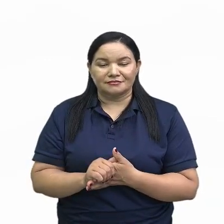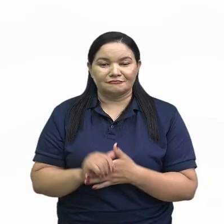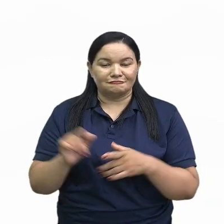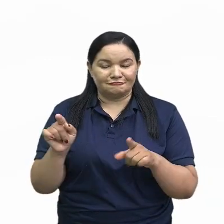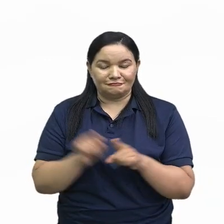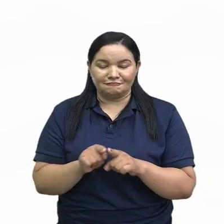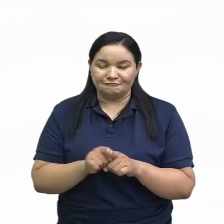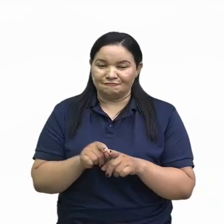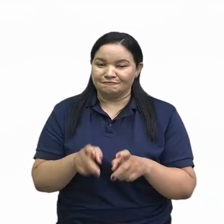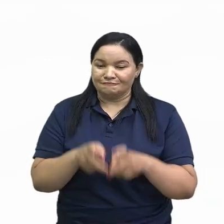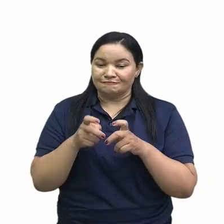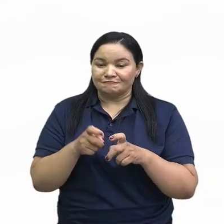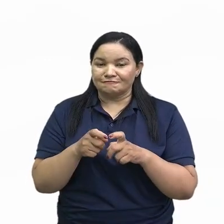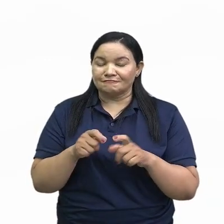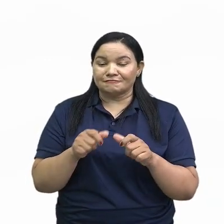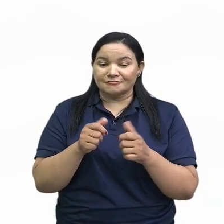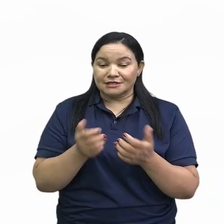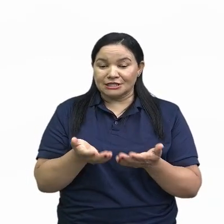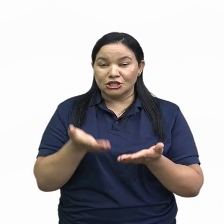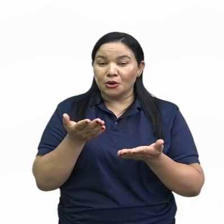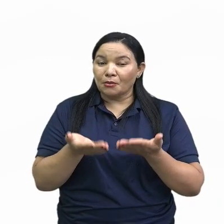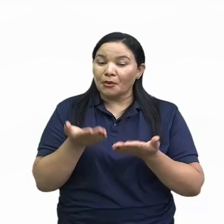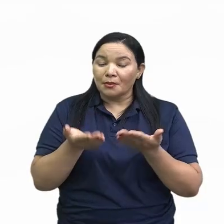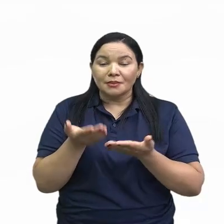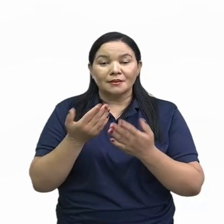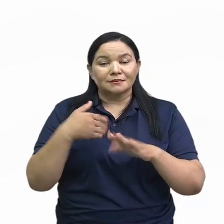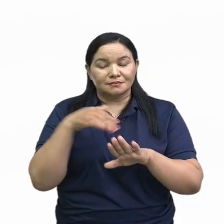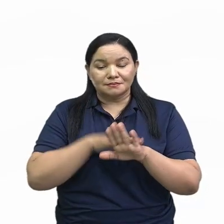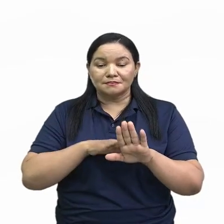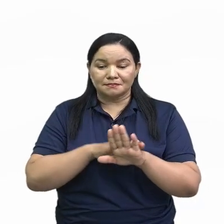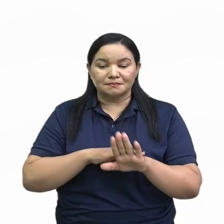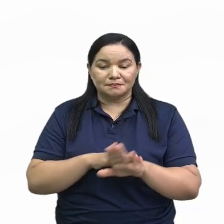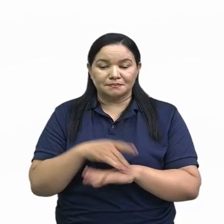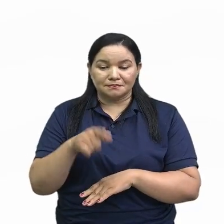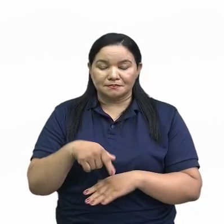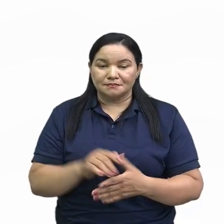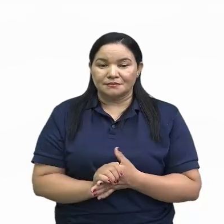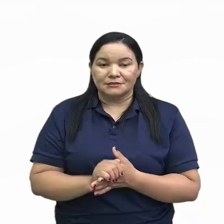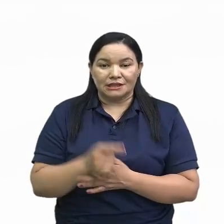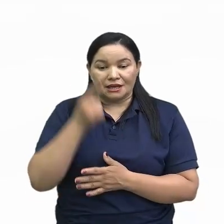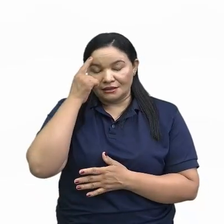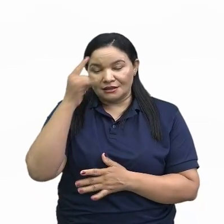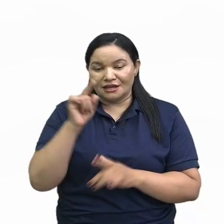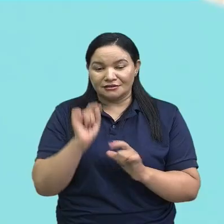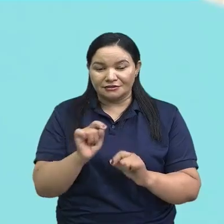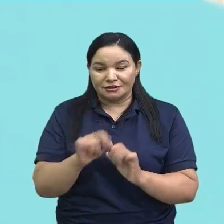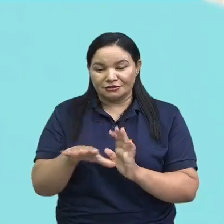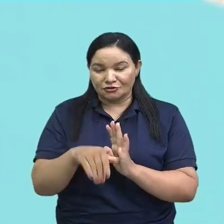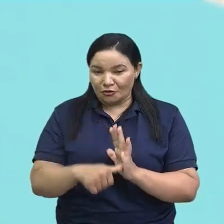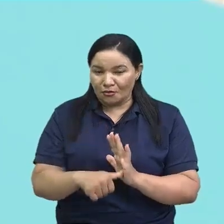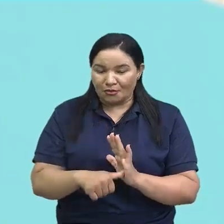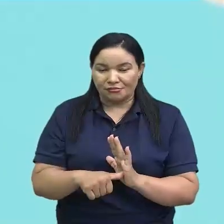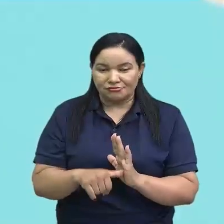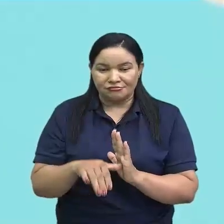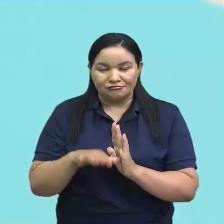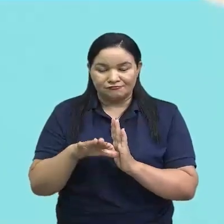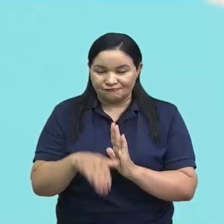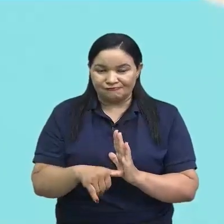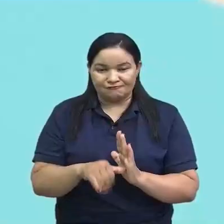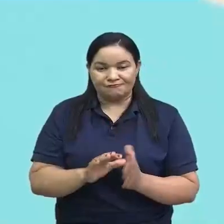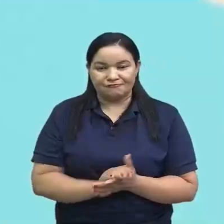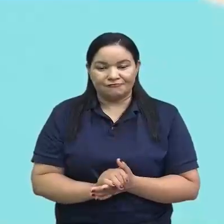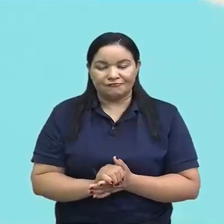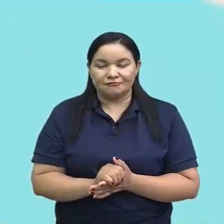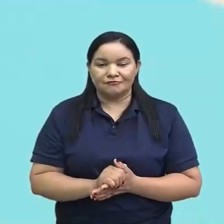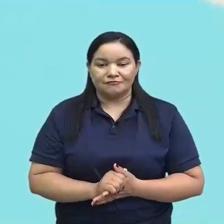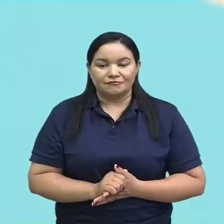Percebam que eu estou suavizando essa ideia de roubar, de uma pessoa que pega algo sem autorização e